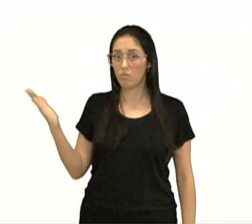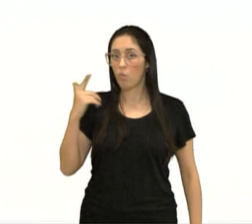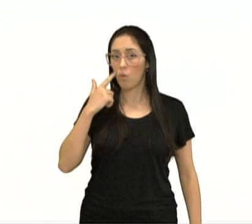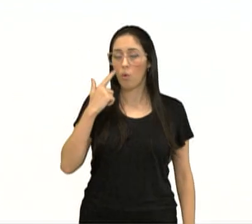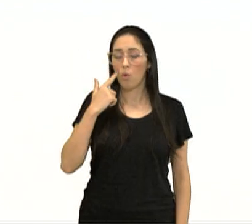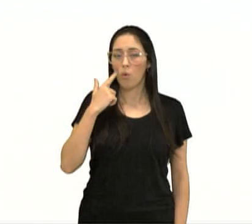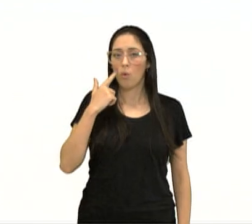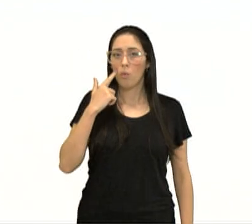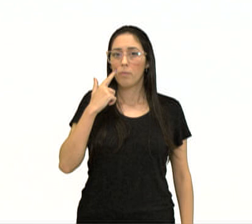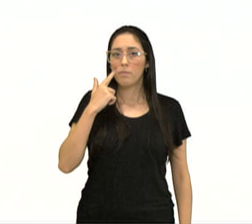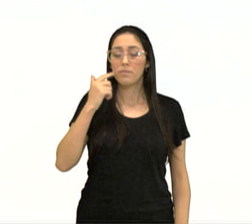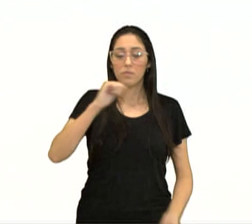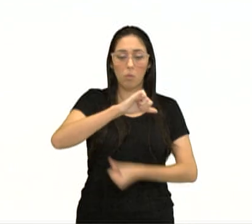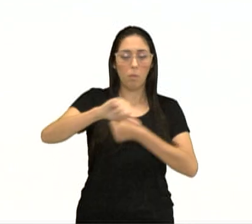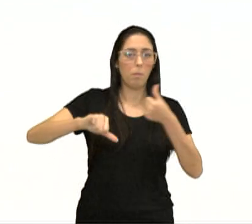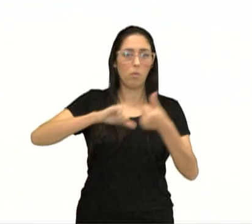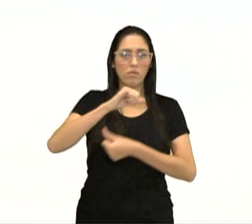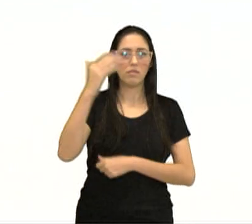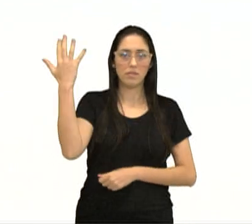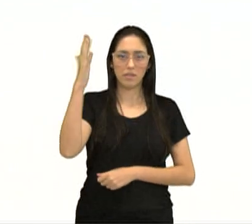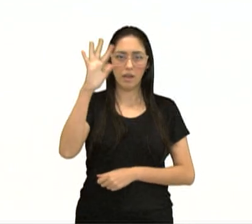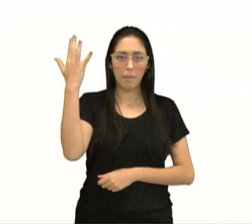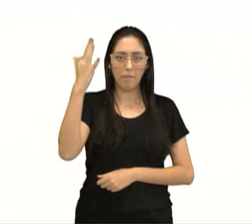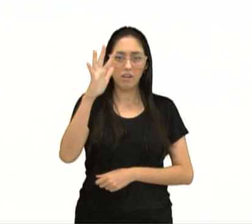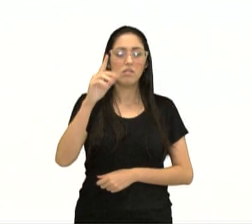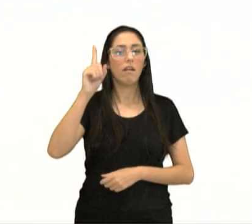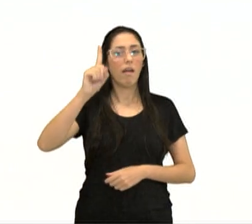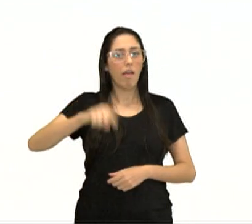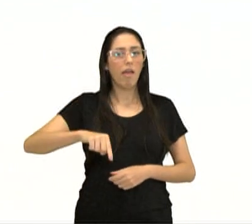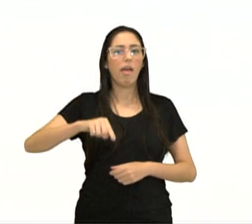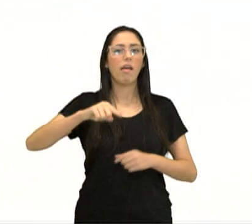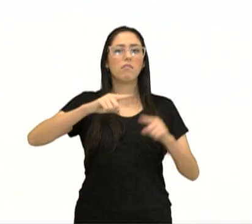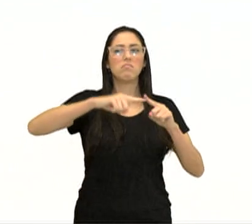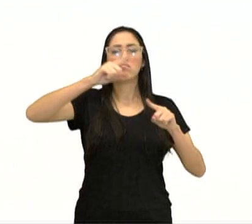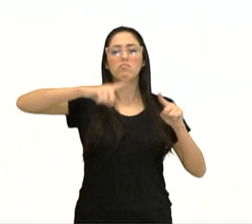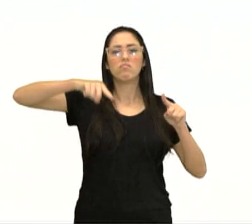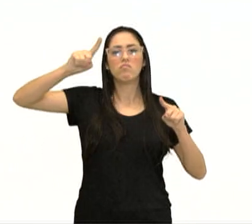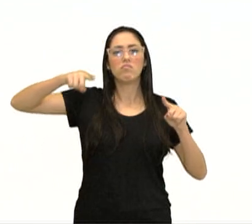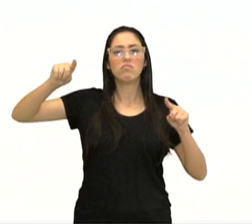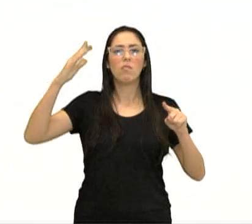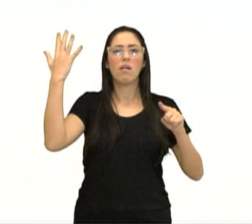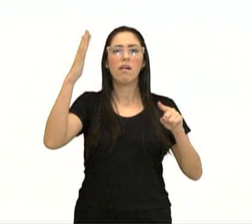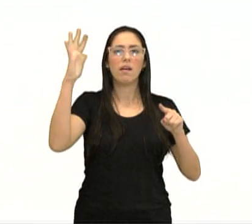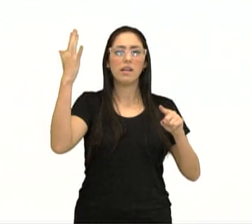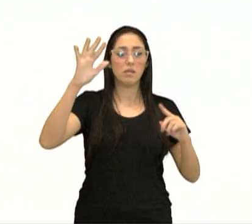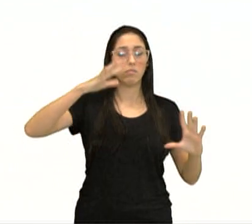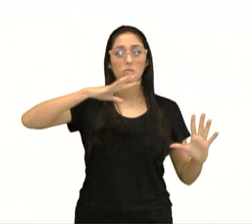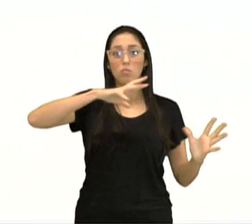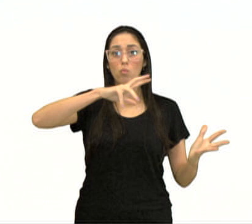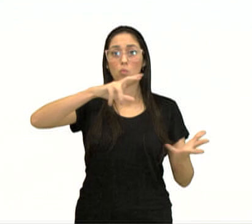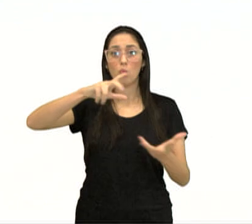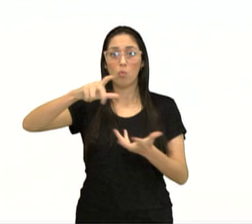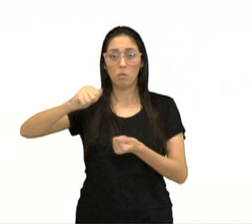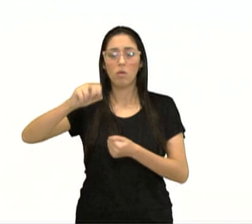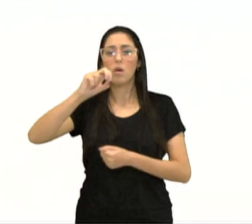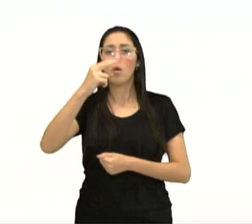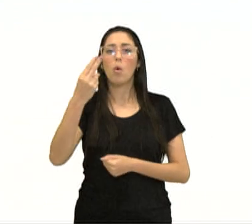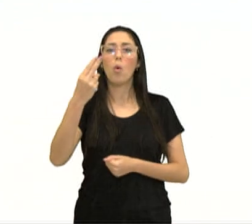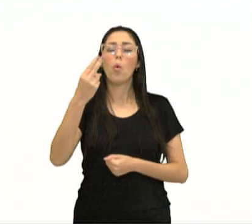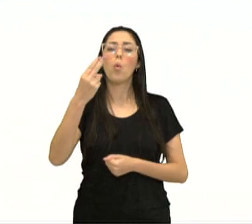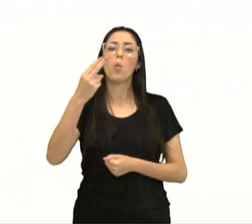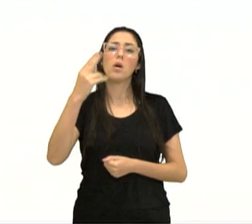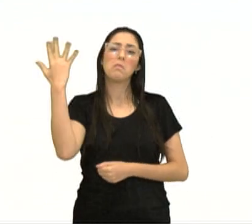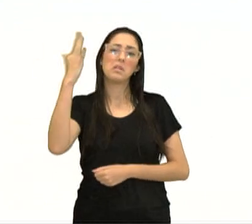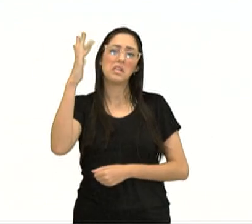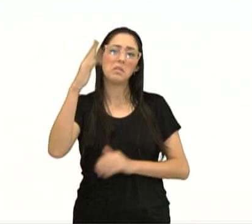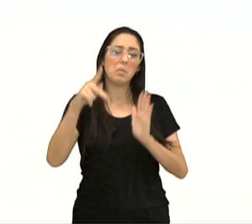ó. Mudança climática refere-se à variação do clima em escala global ou dos climas regionais da Terra ao